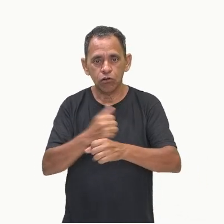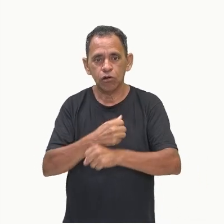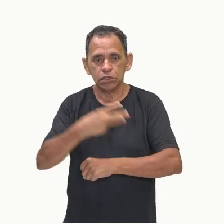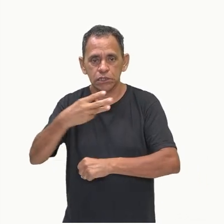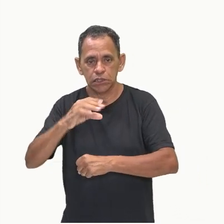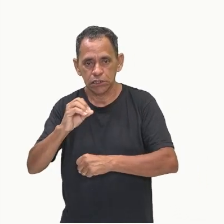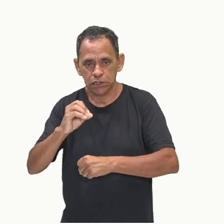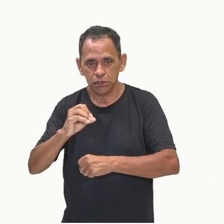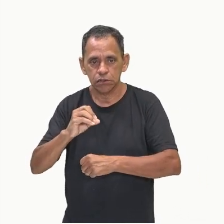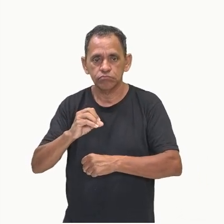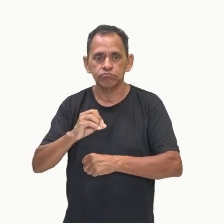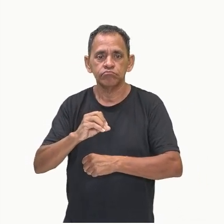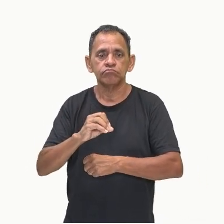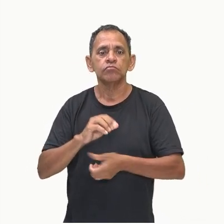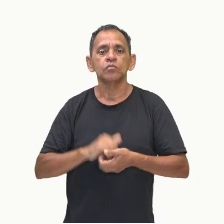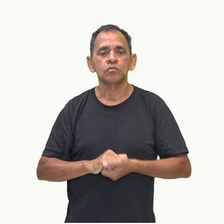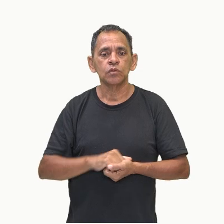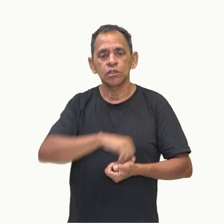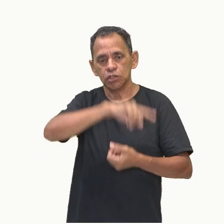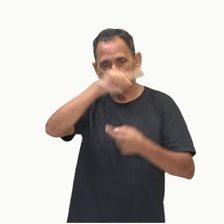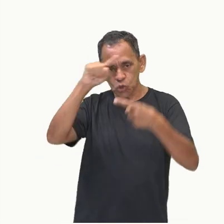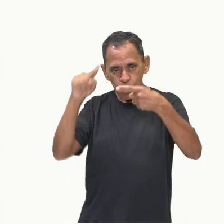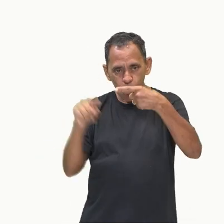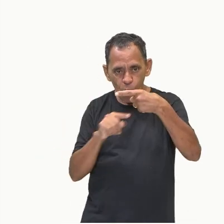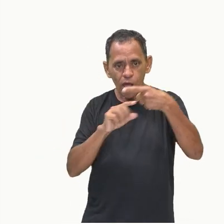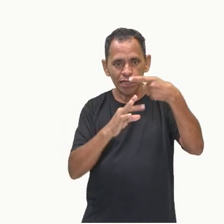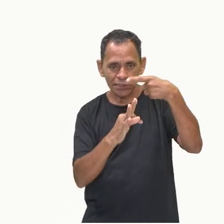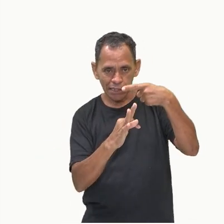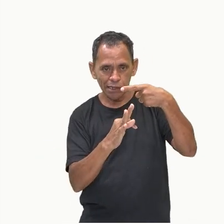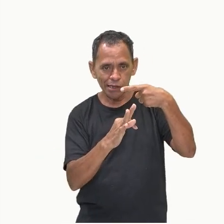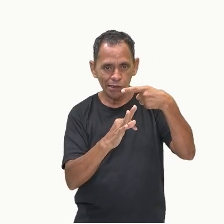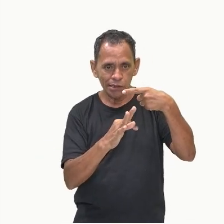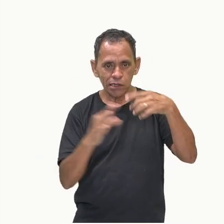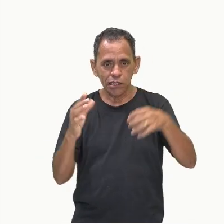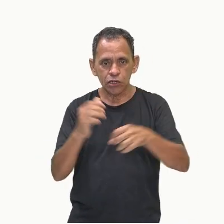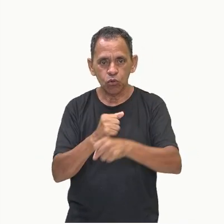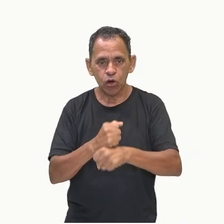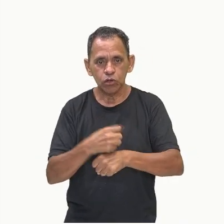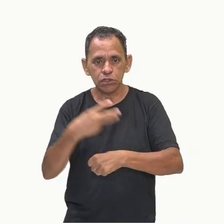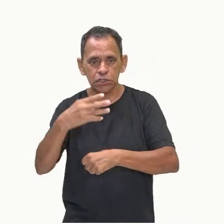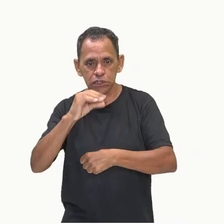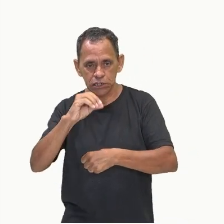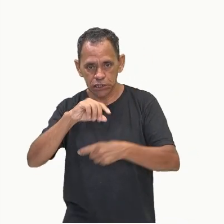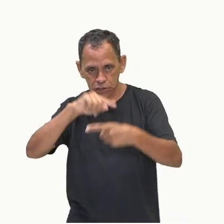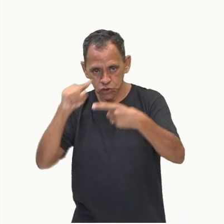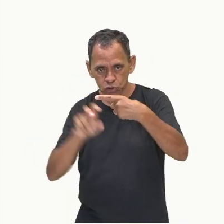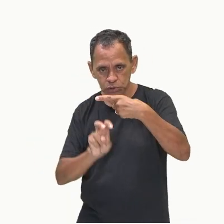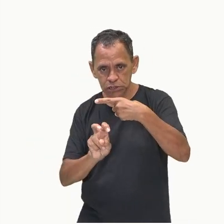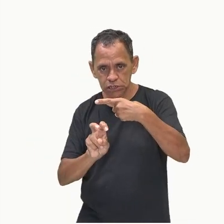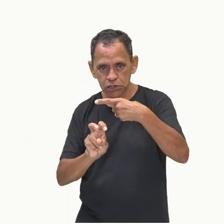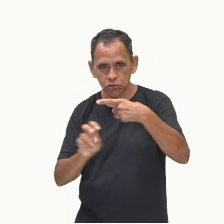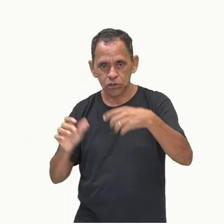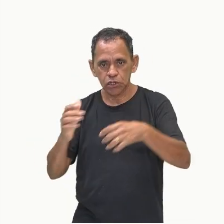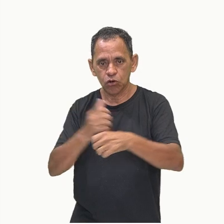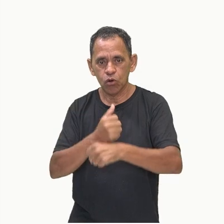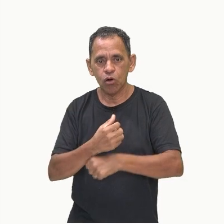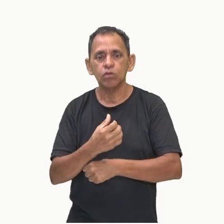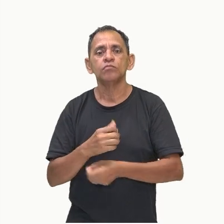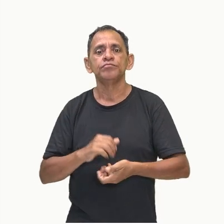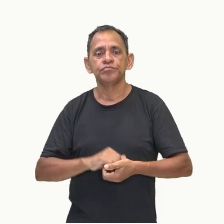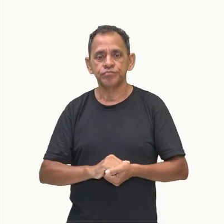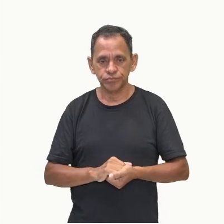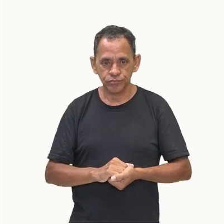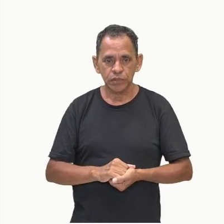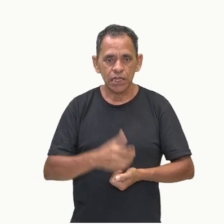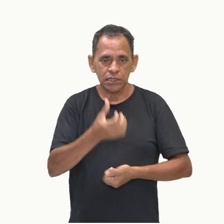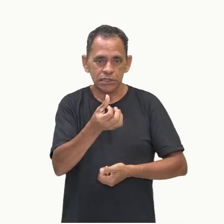= 30 depois tu vai isolar o t vai ficar 30 so 5 e aí 30 di por 5